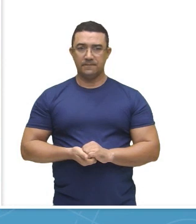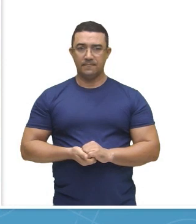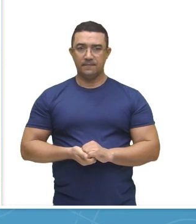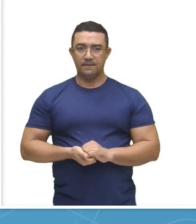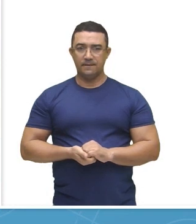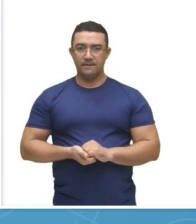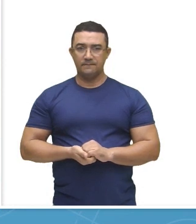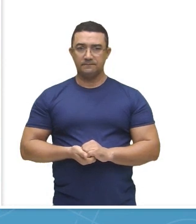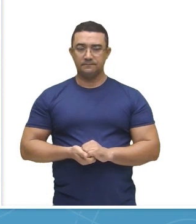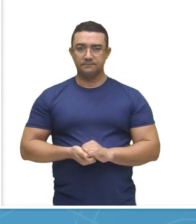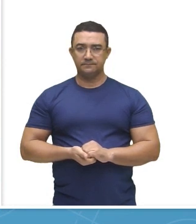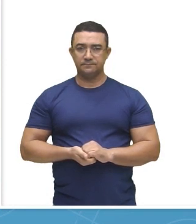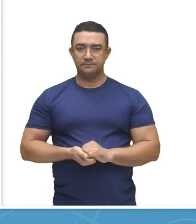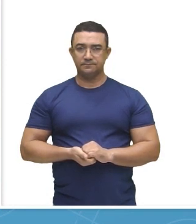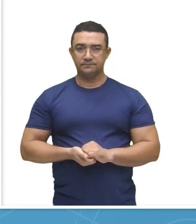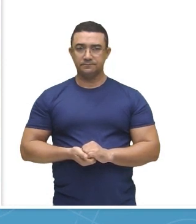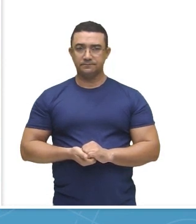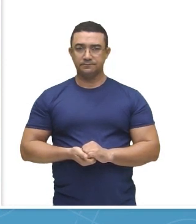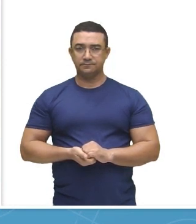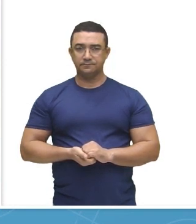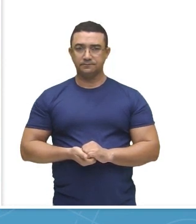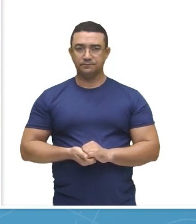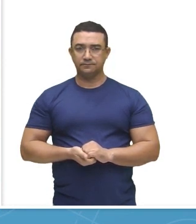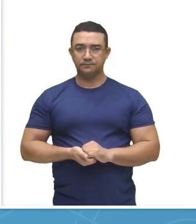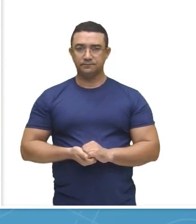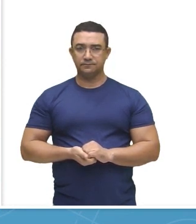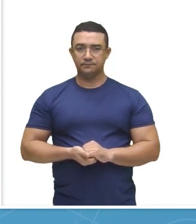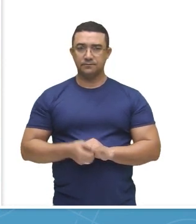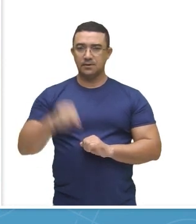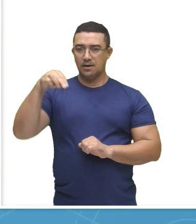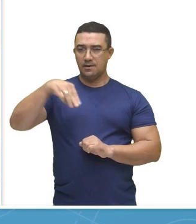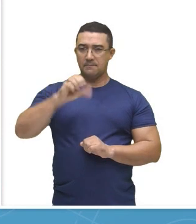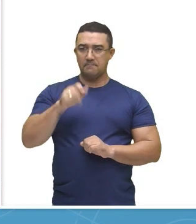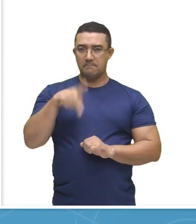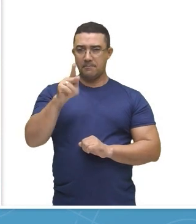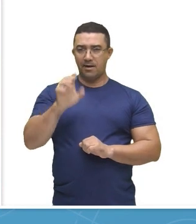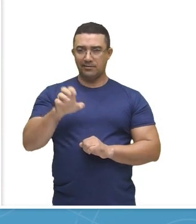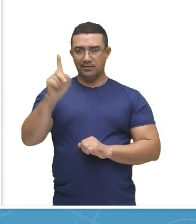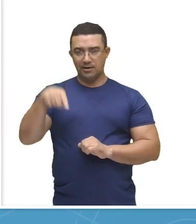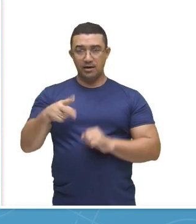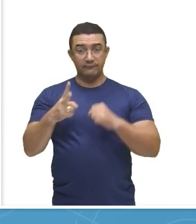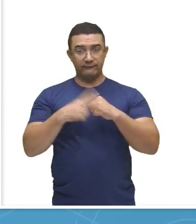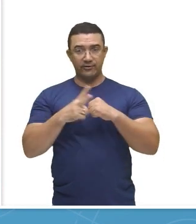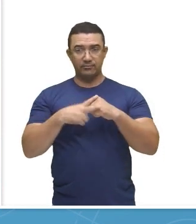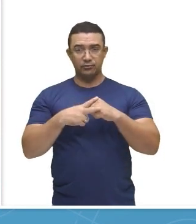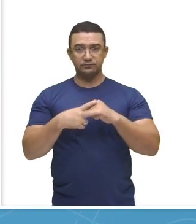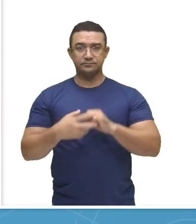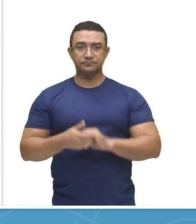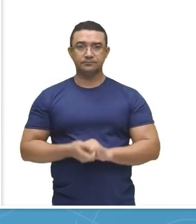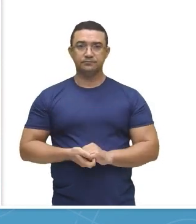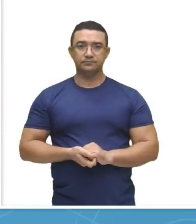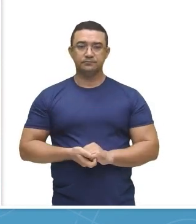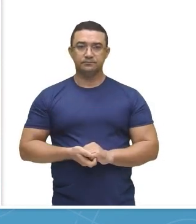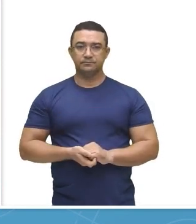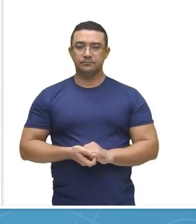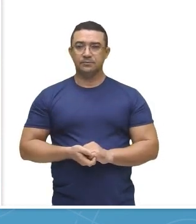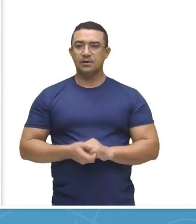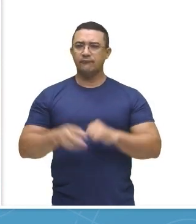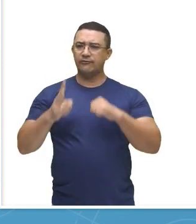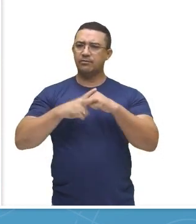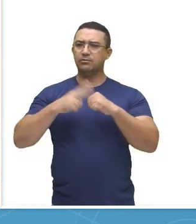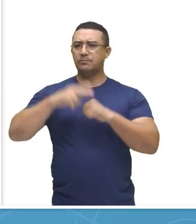to, que é o meu auxiliar. O make, que é o infinitive ou main verb. O verbo